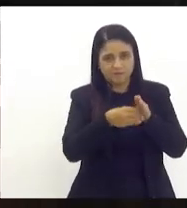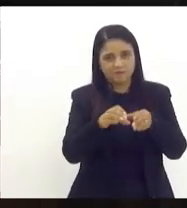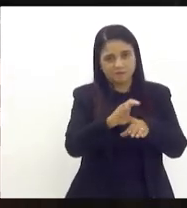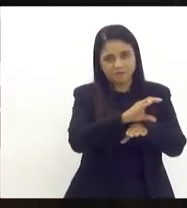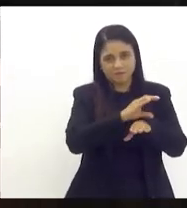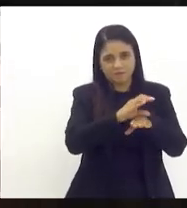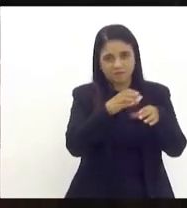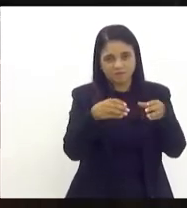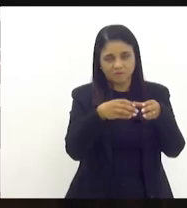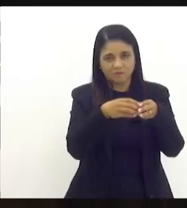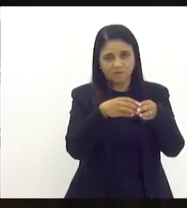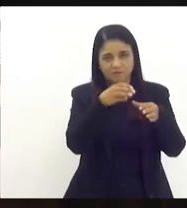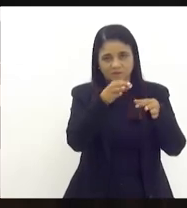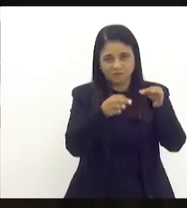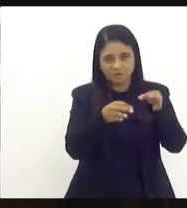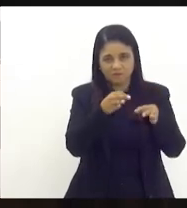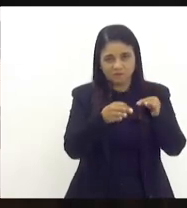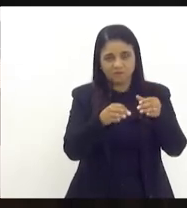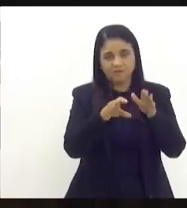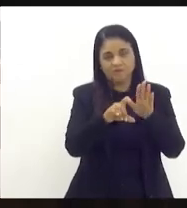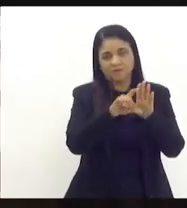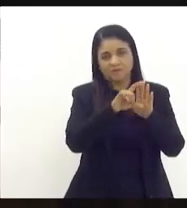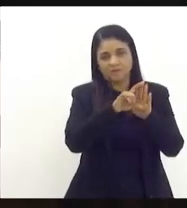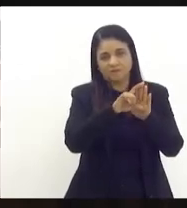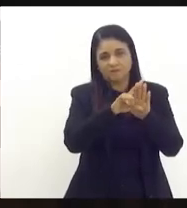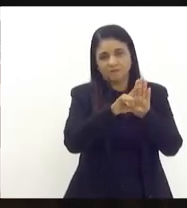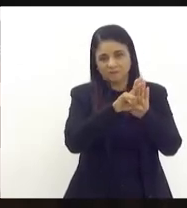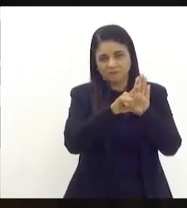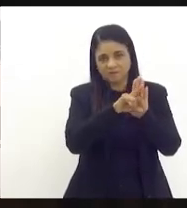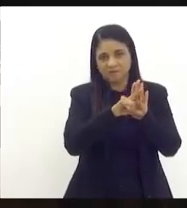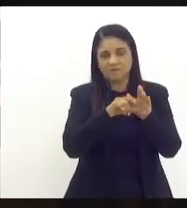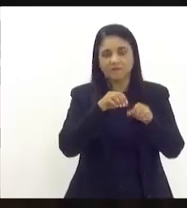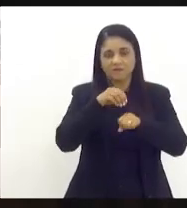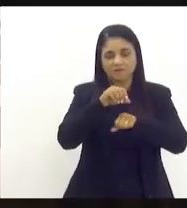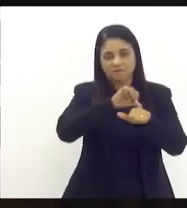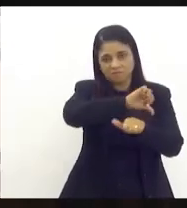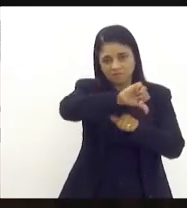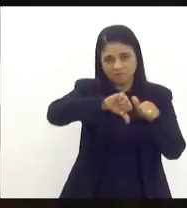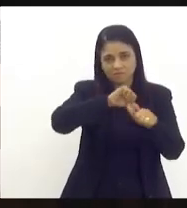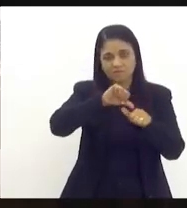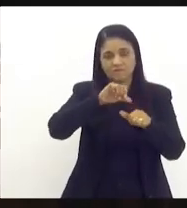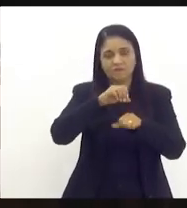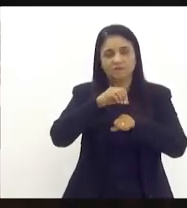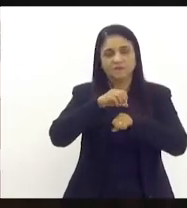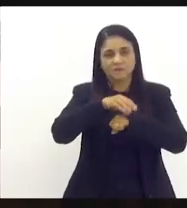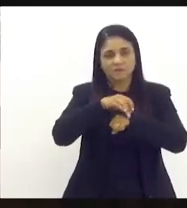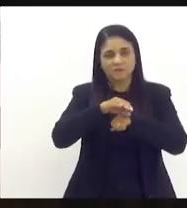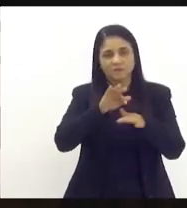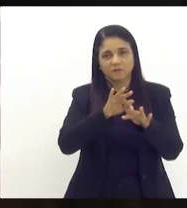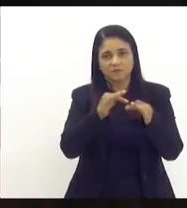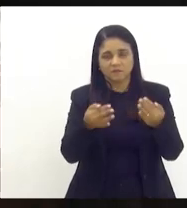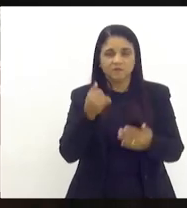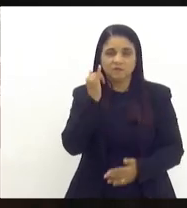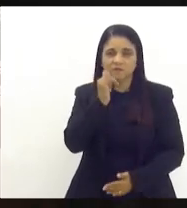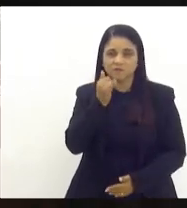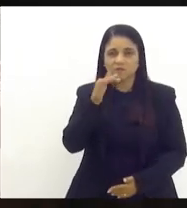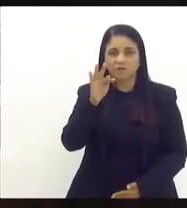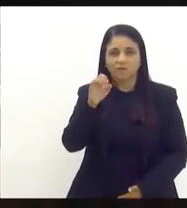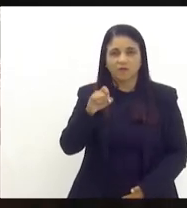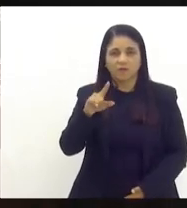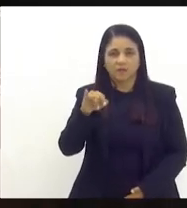de Legislativa pela transformação em indicação simples relator Deputado Felipe Soares